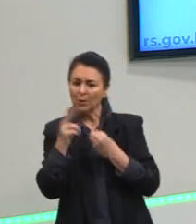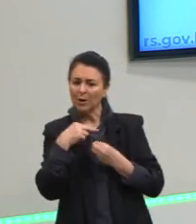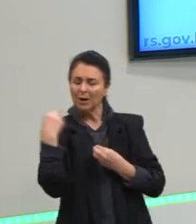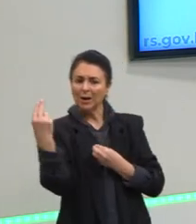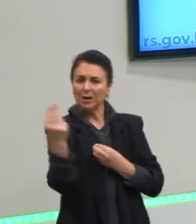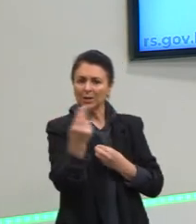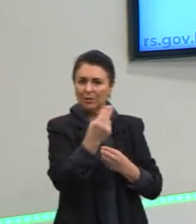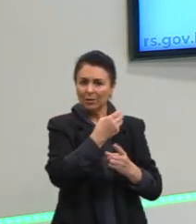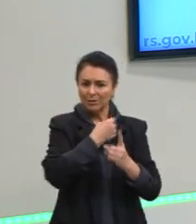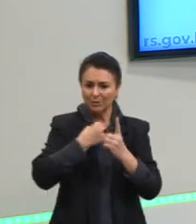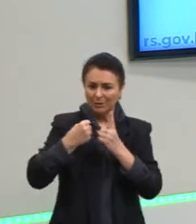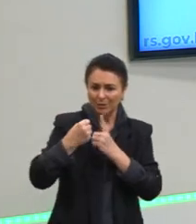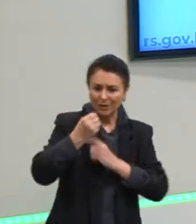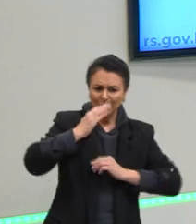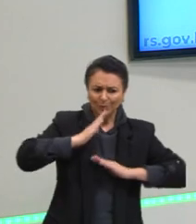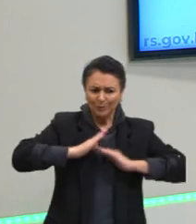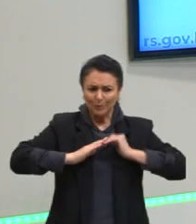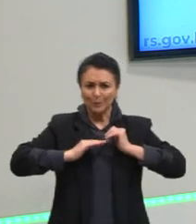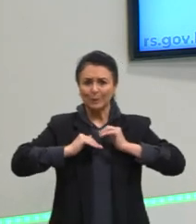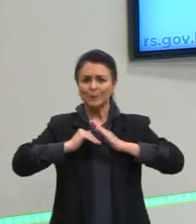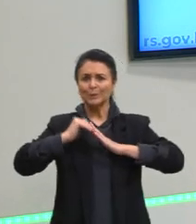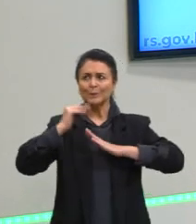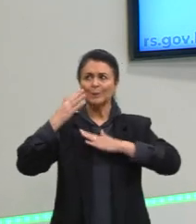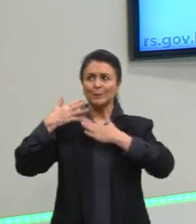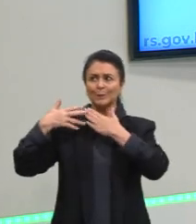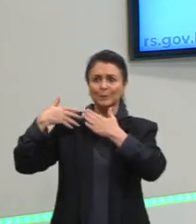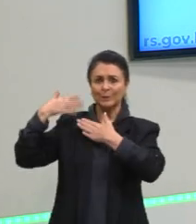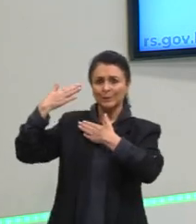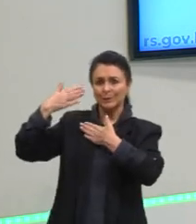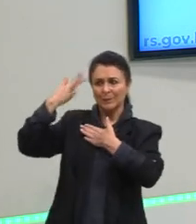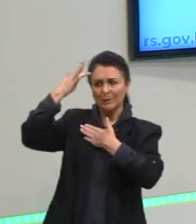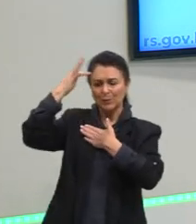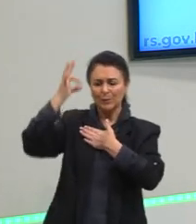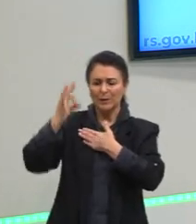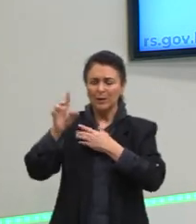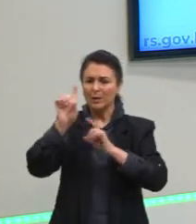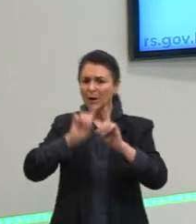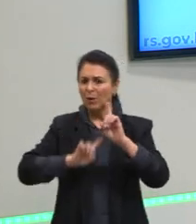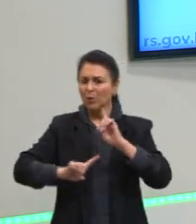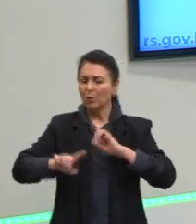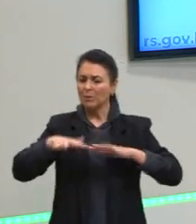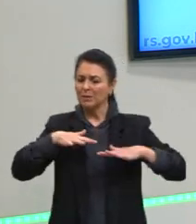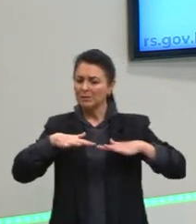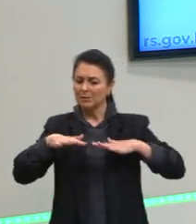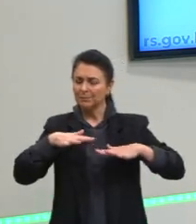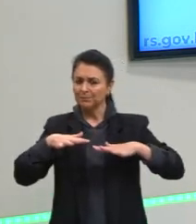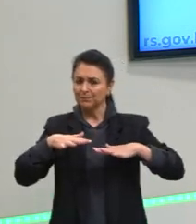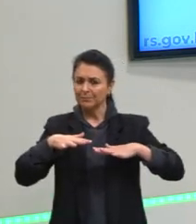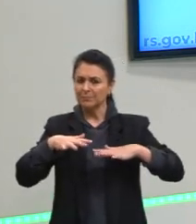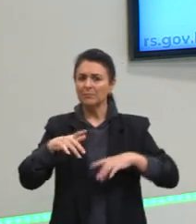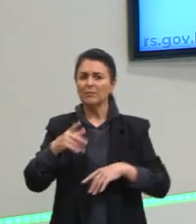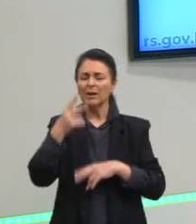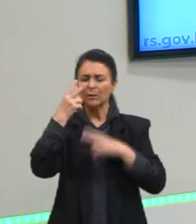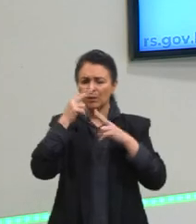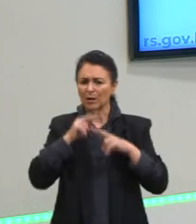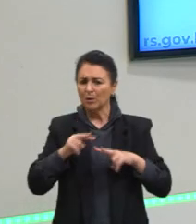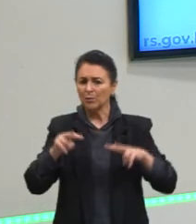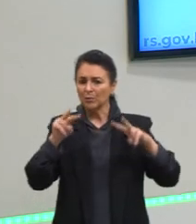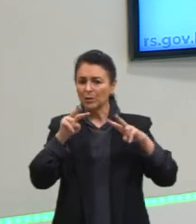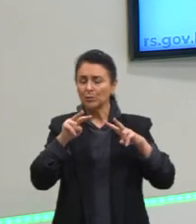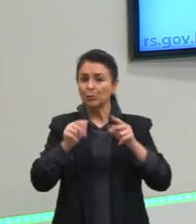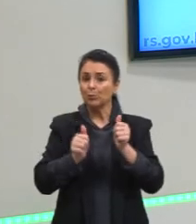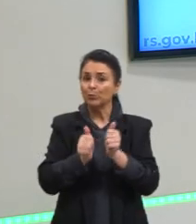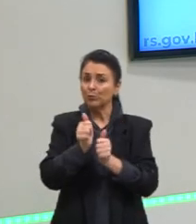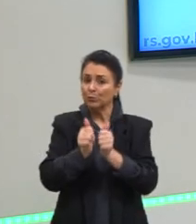por foi construída para nós compreendermos algumas atitudes por exemplo né Nós temos visto principalmente no